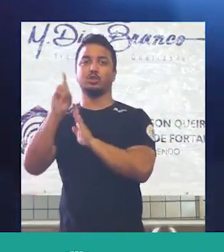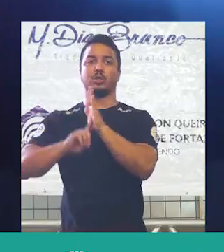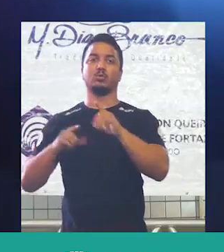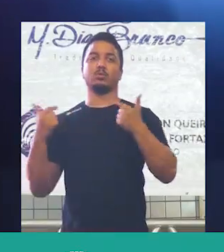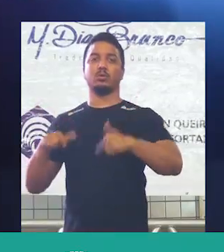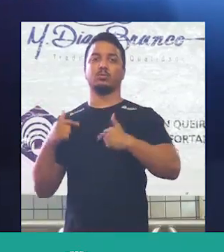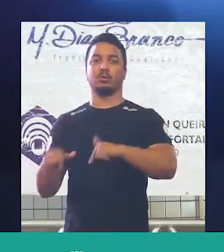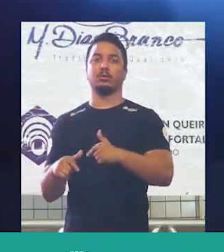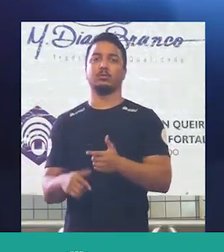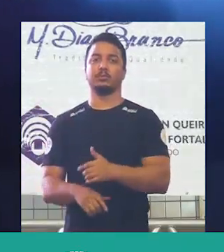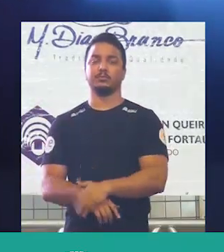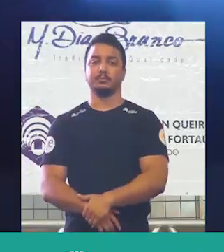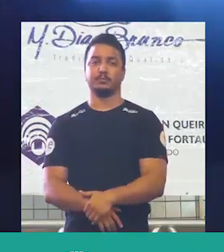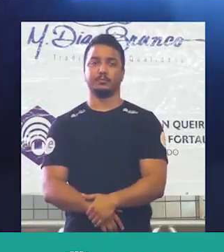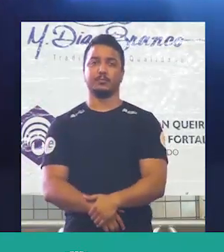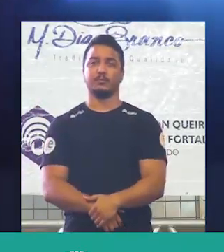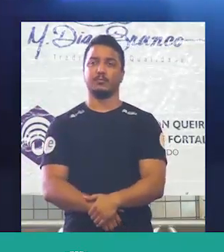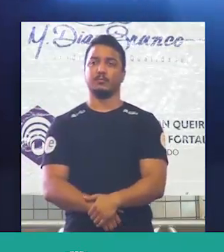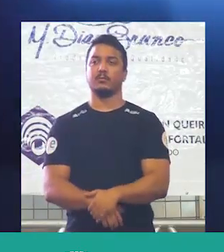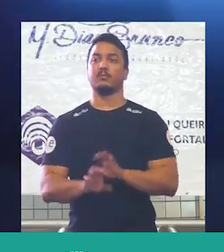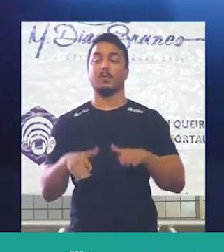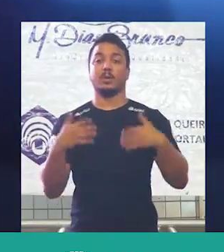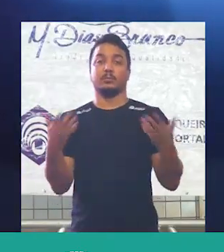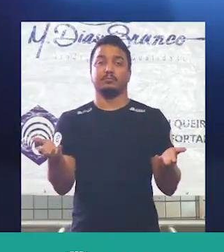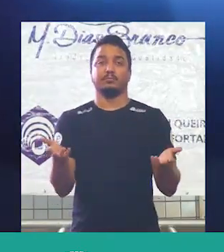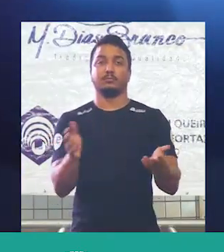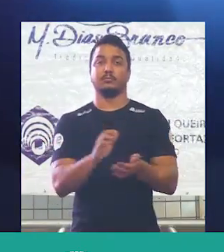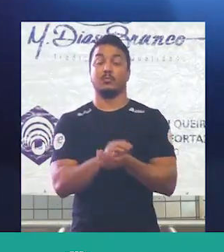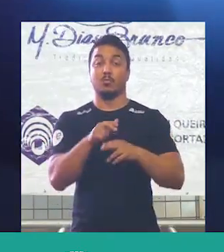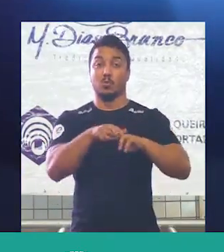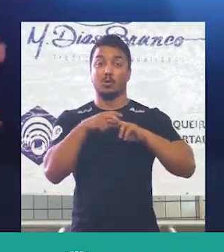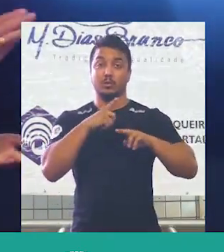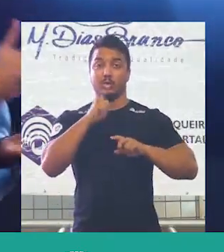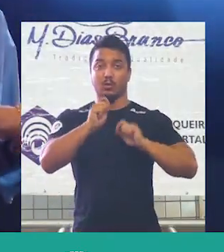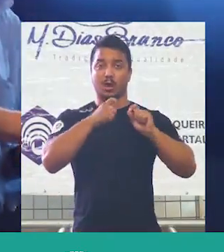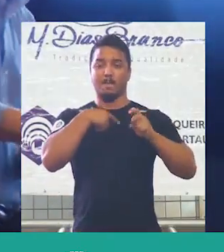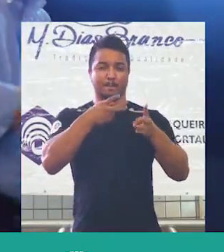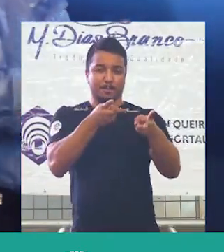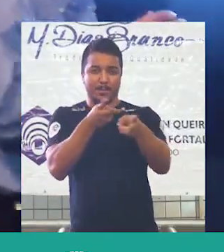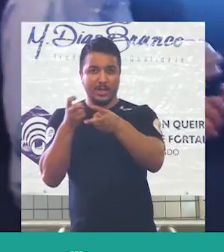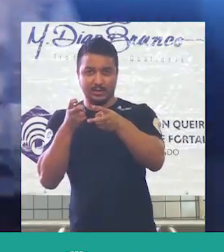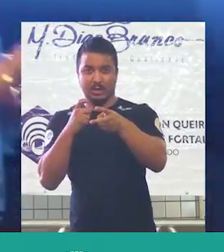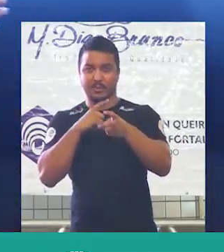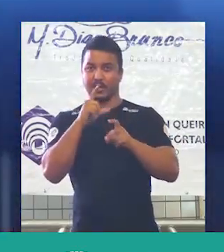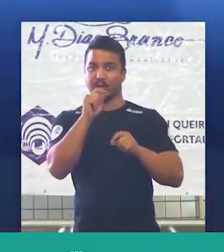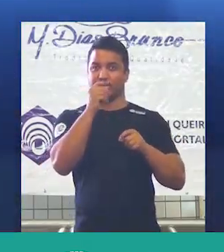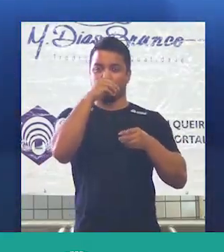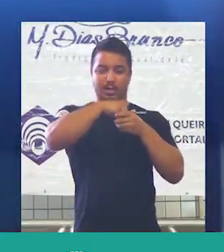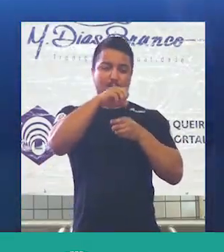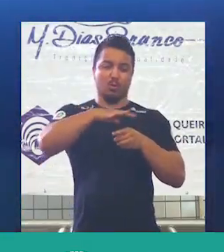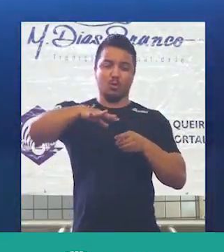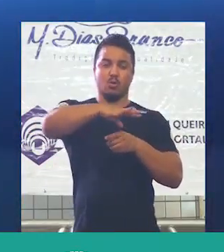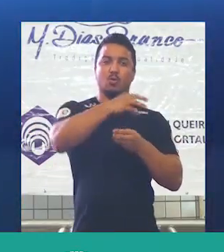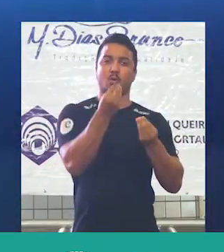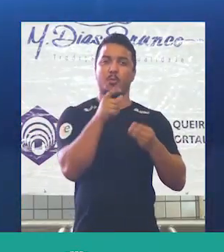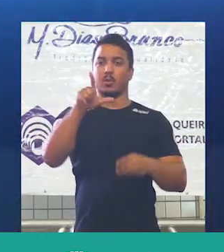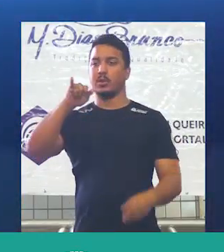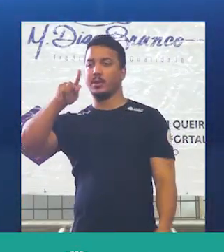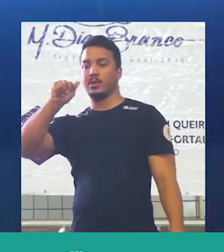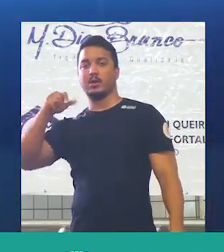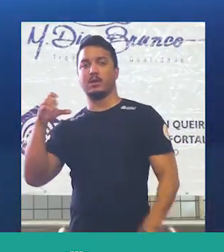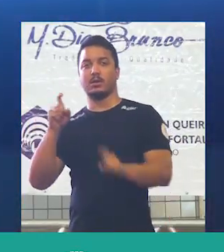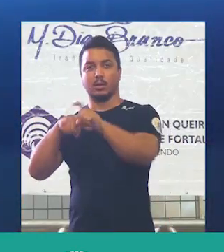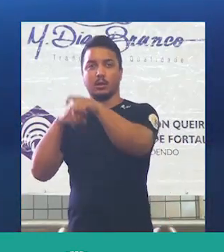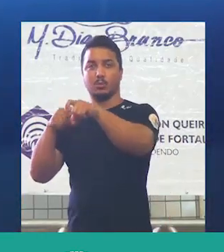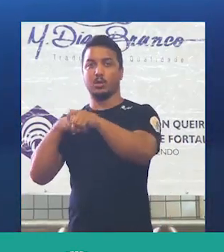possuía direitos políticos. Então, dessa forma, o que você vai perceber é que dentro do cenário das ligas camponesas,